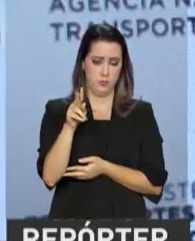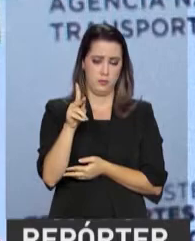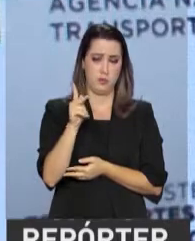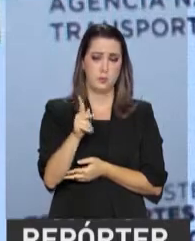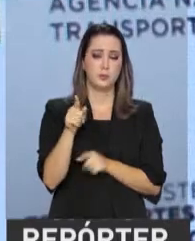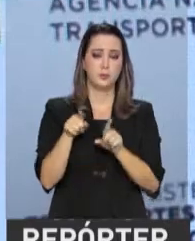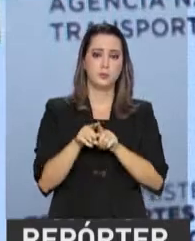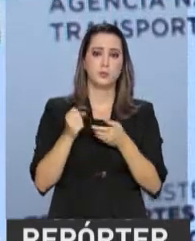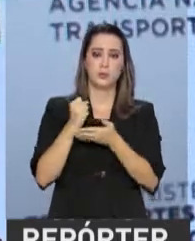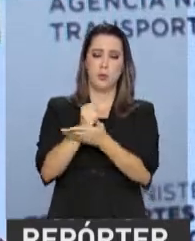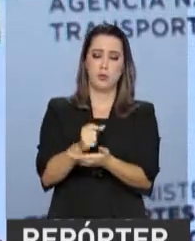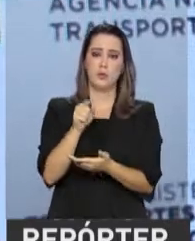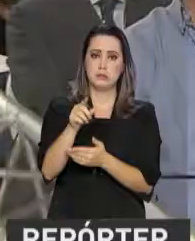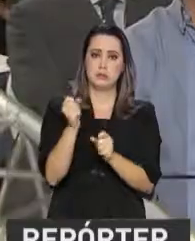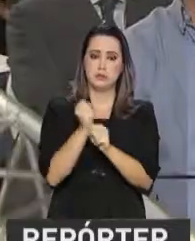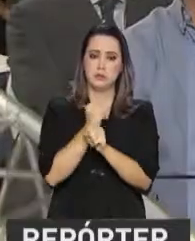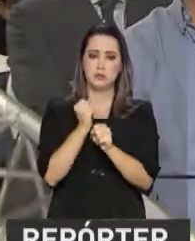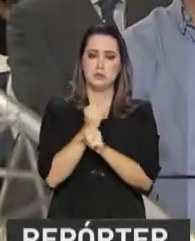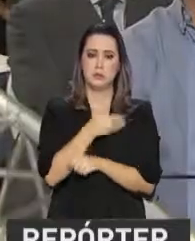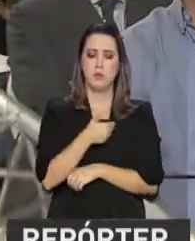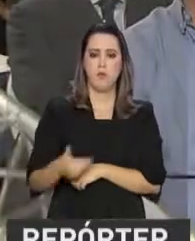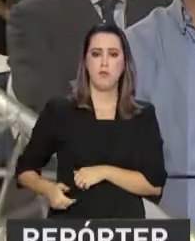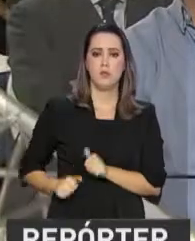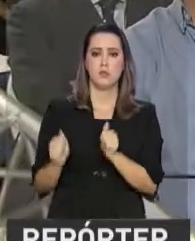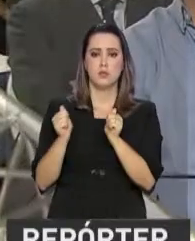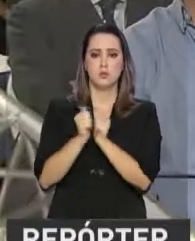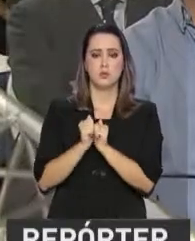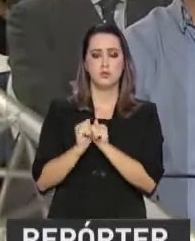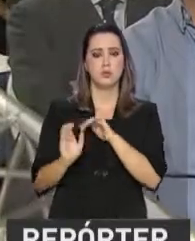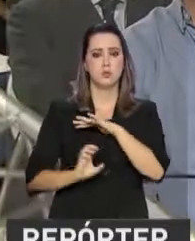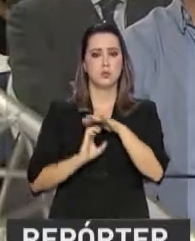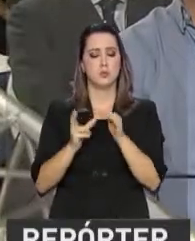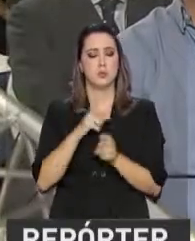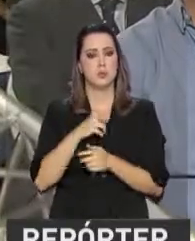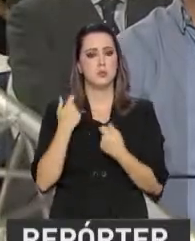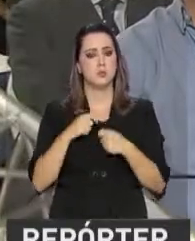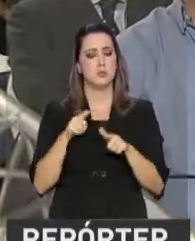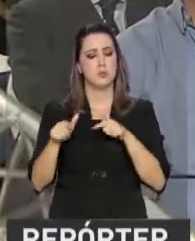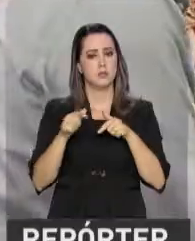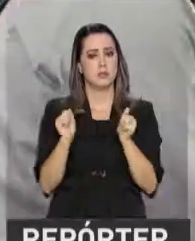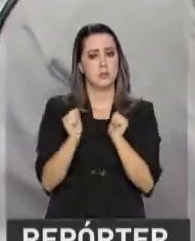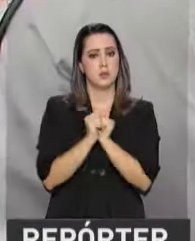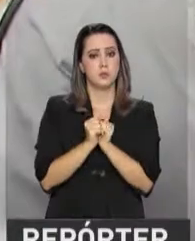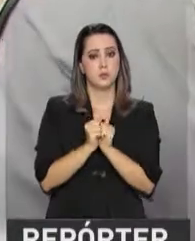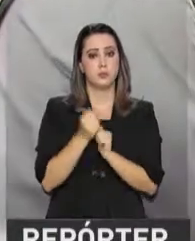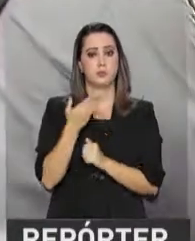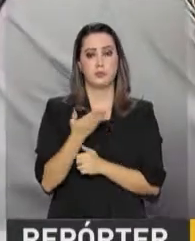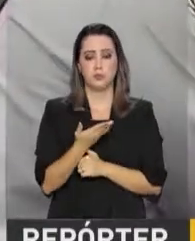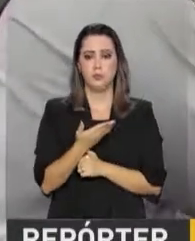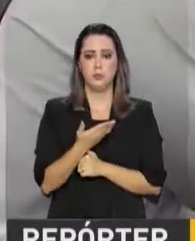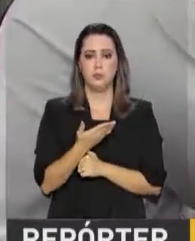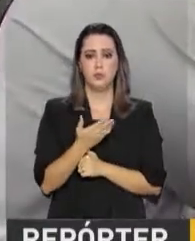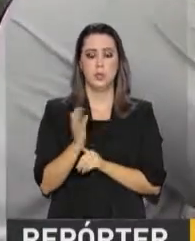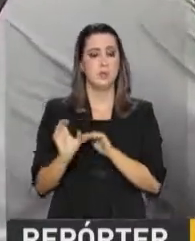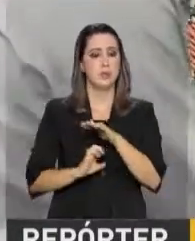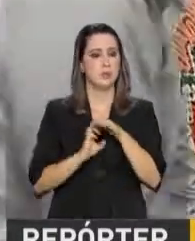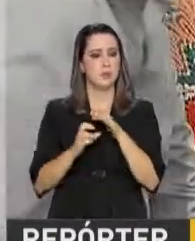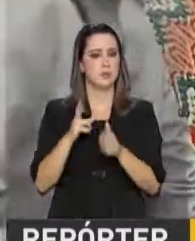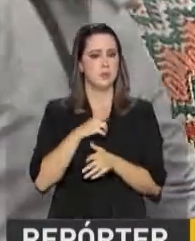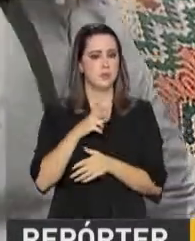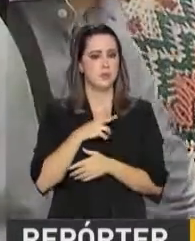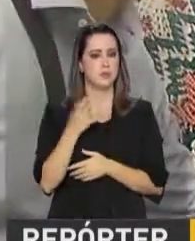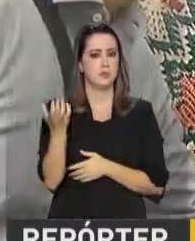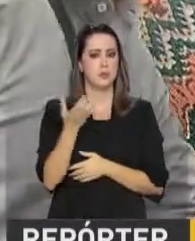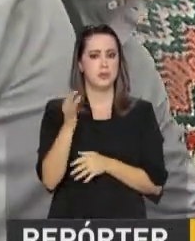dessa obra é a prova de que governo e iniciativa privada precisam trabalhar juntos. A iniciativa privada, aquelas que